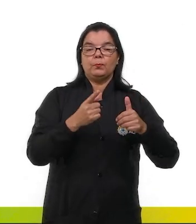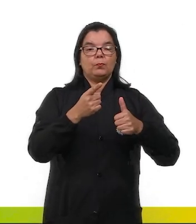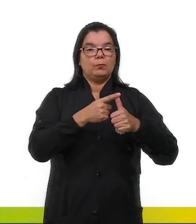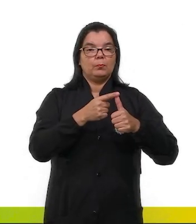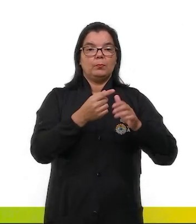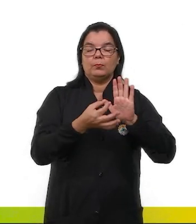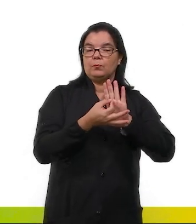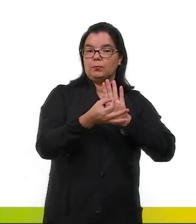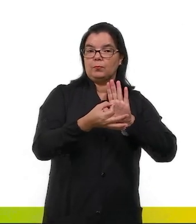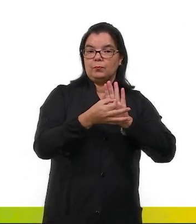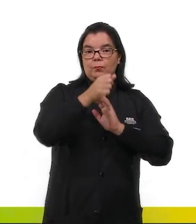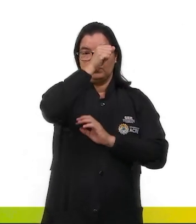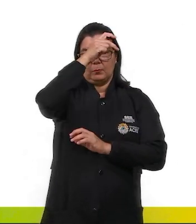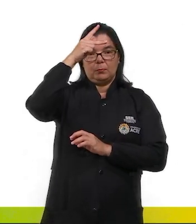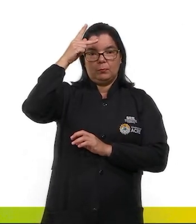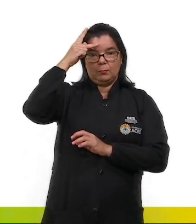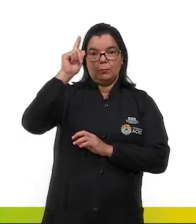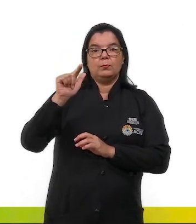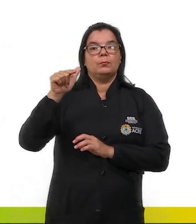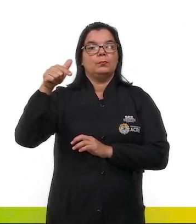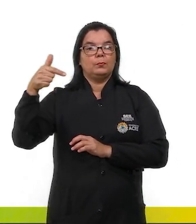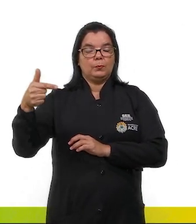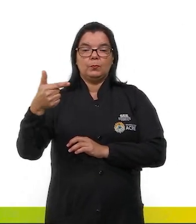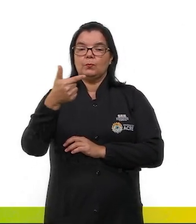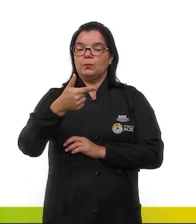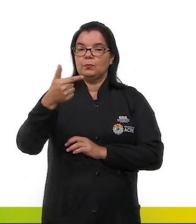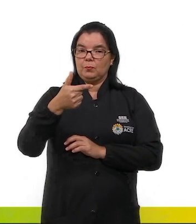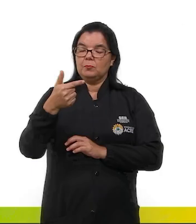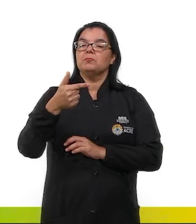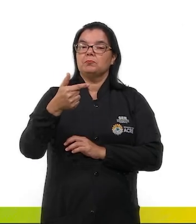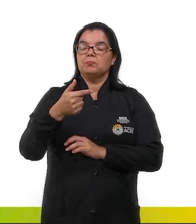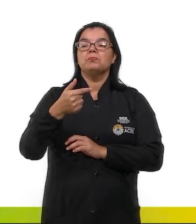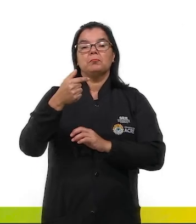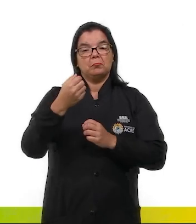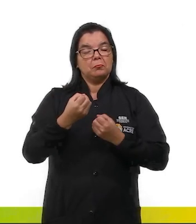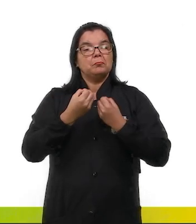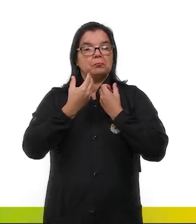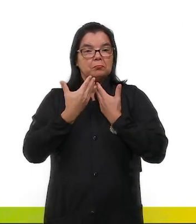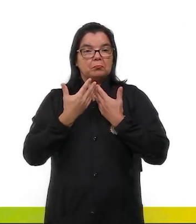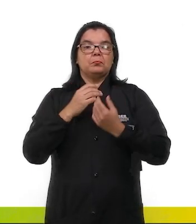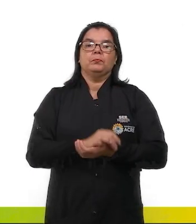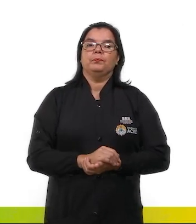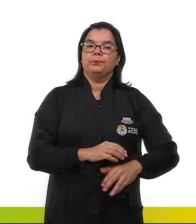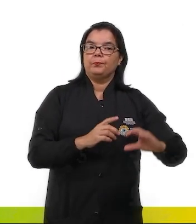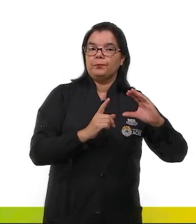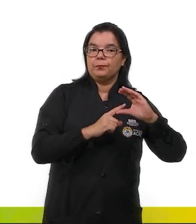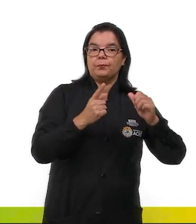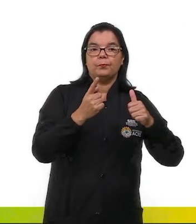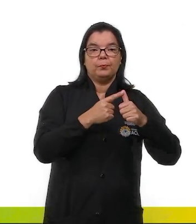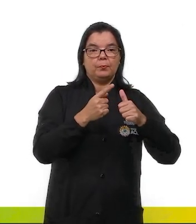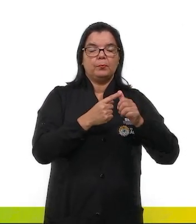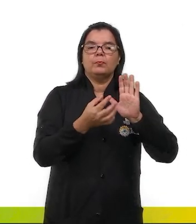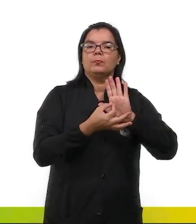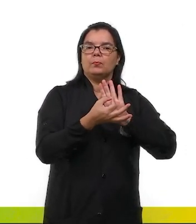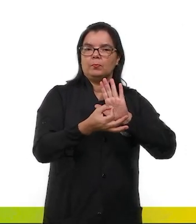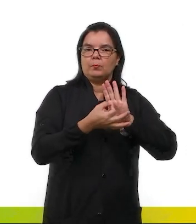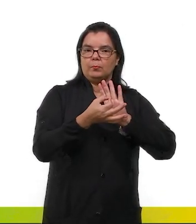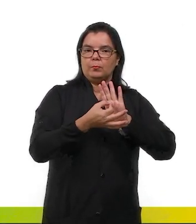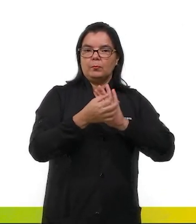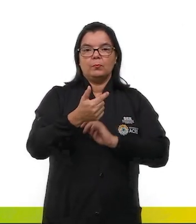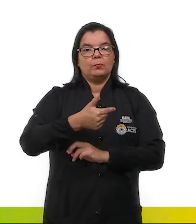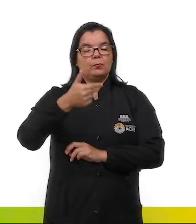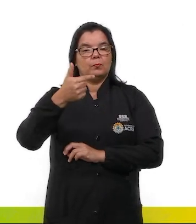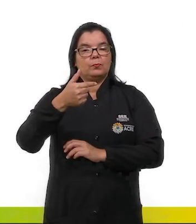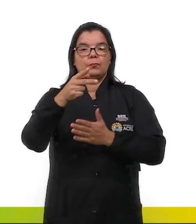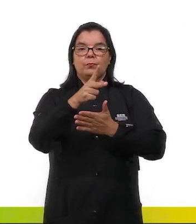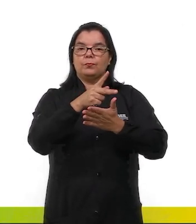O primeiro, ele critica a prefeitura, enquanto o segundo elogia. C. O primeiro é uma